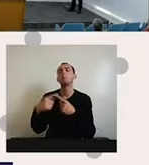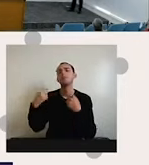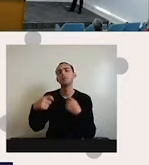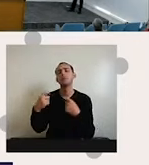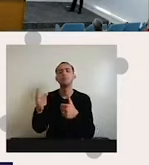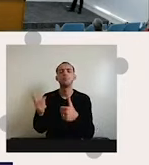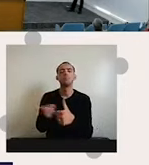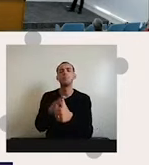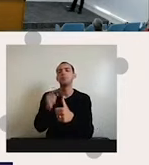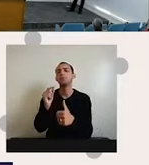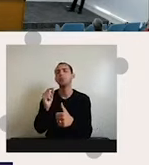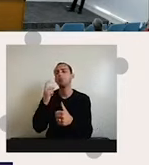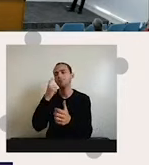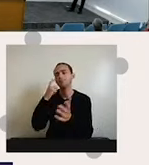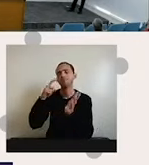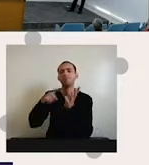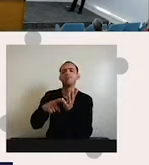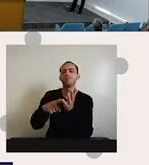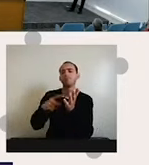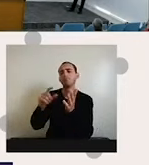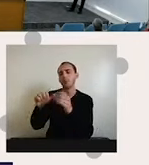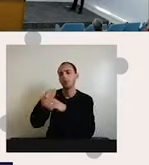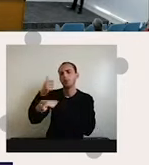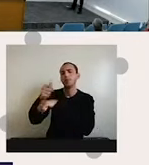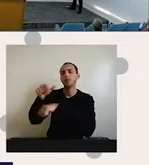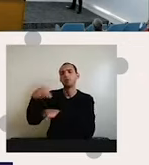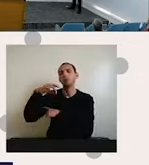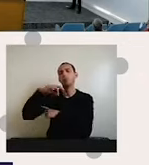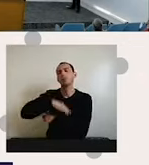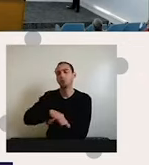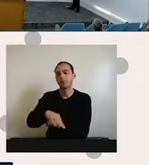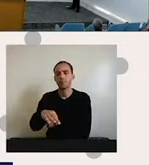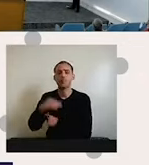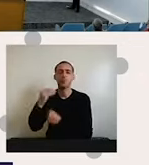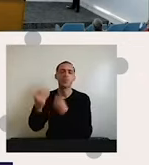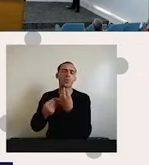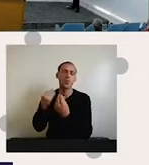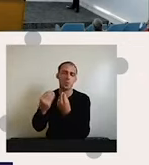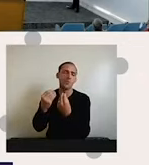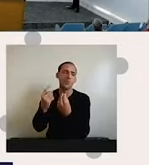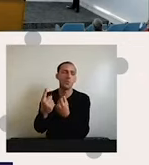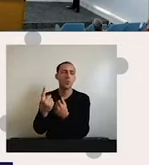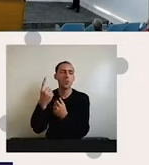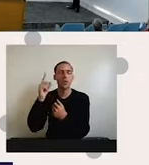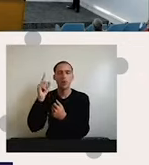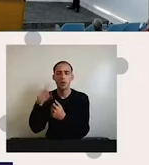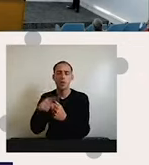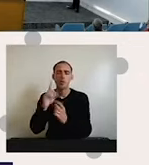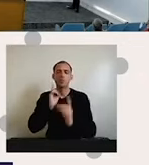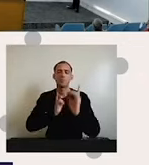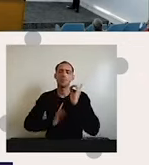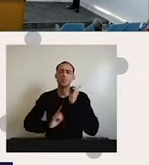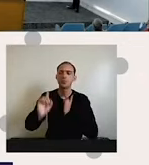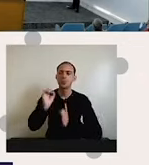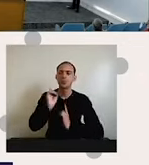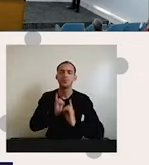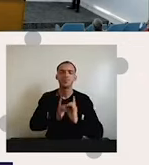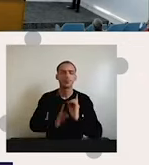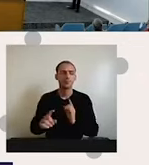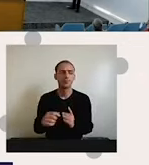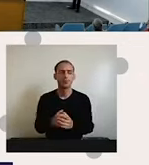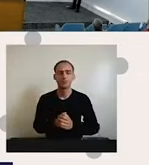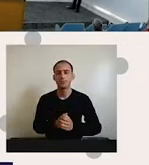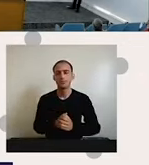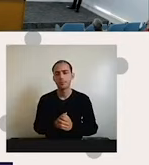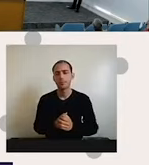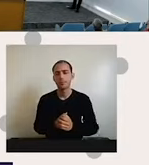alguém que trabalha exposto ao mercúrio. E aqui, claramente, a gente vê que os fatores psicossociais não estão elencados e que estão elencados